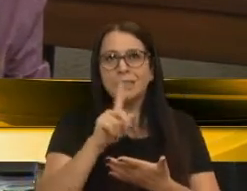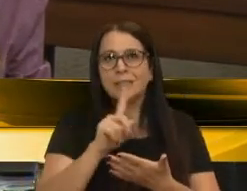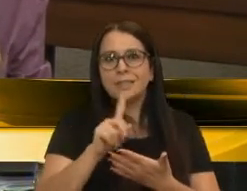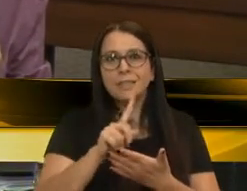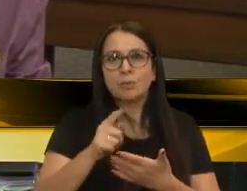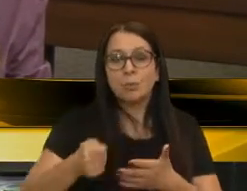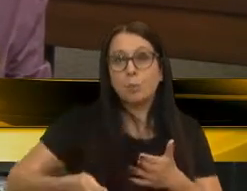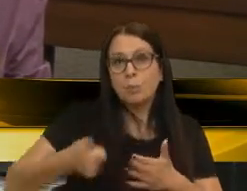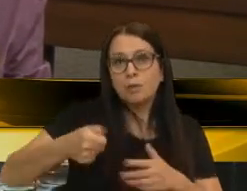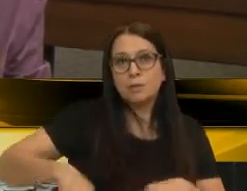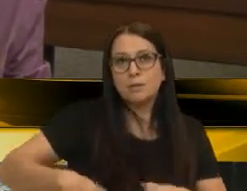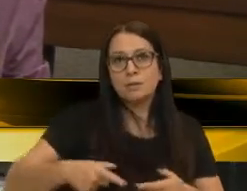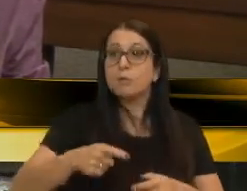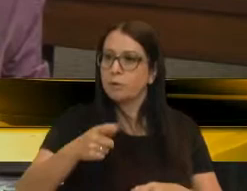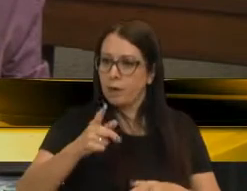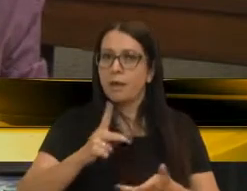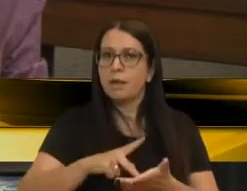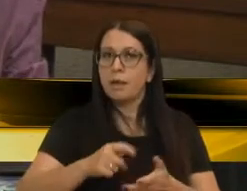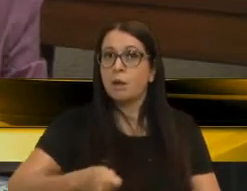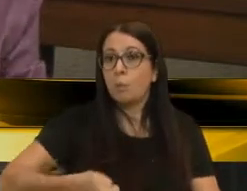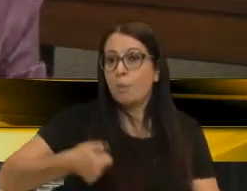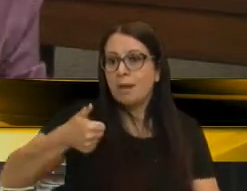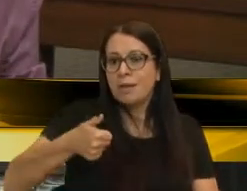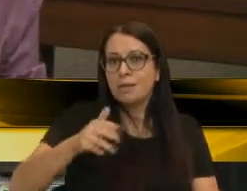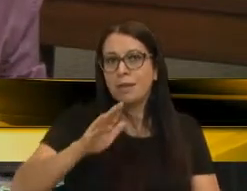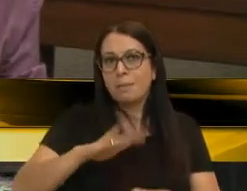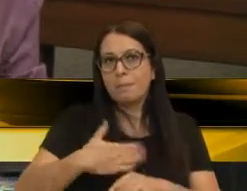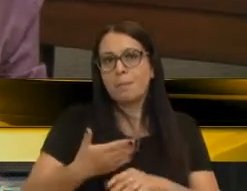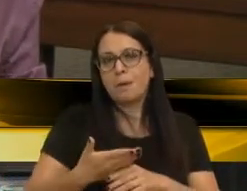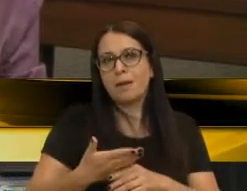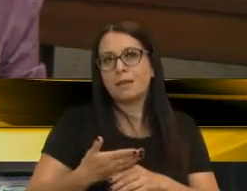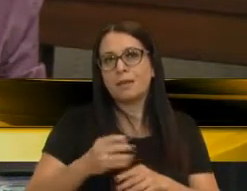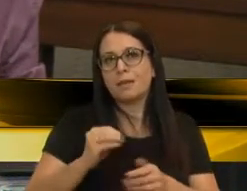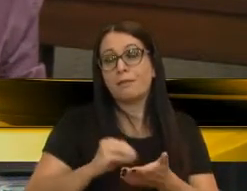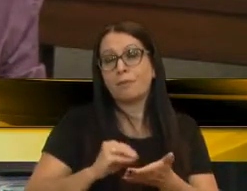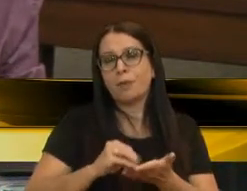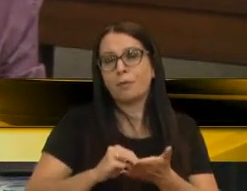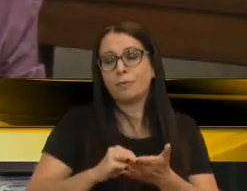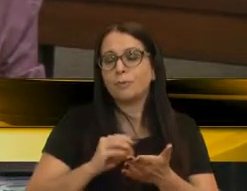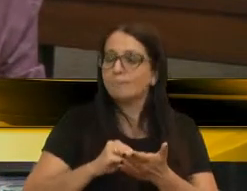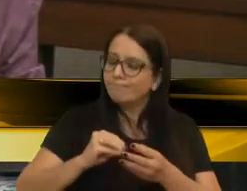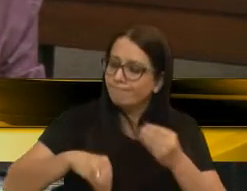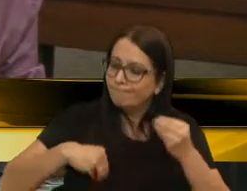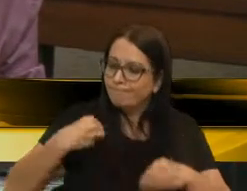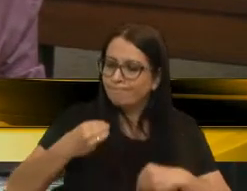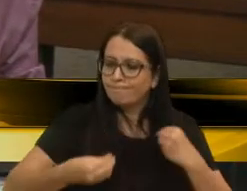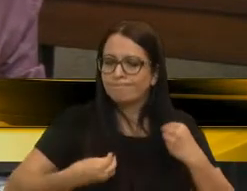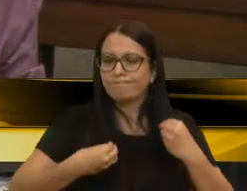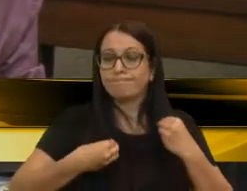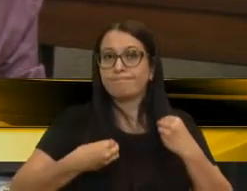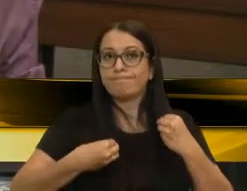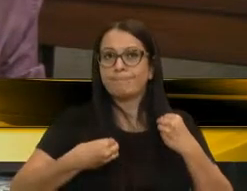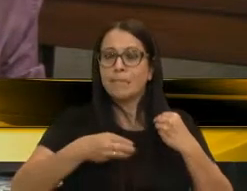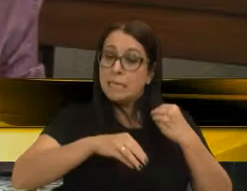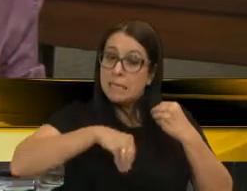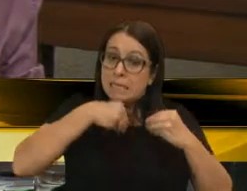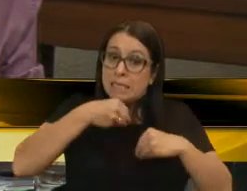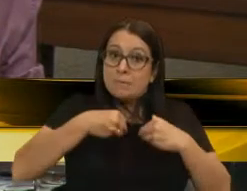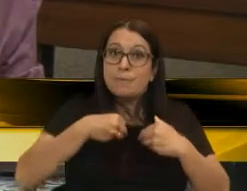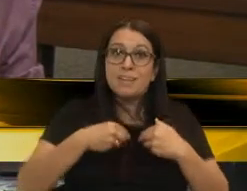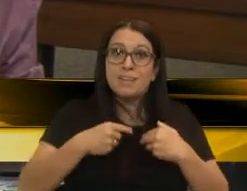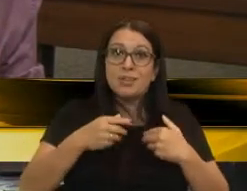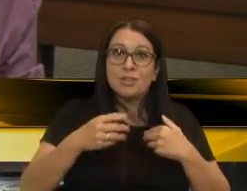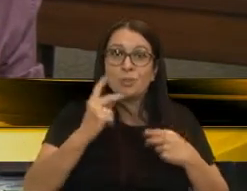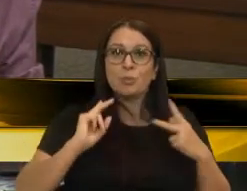nem um centavo, custa a moeda mais escassa nesse governo, que é sensibilidade e sentimento humano. É isso,